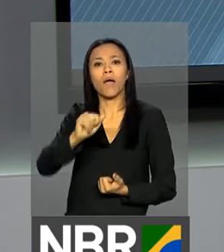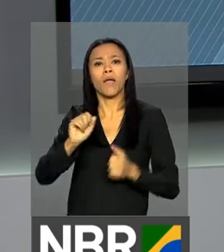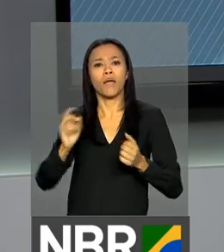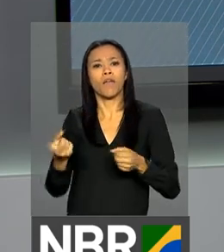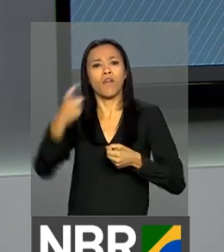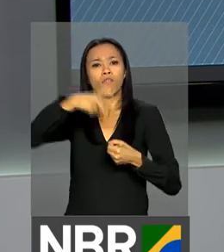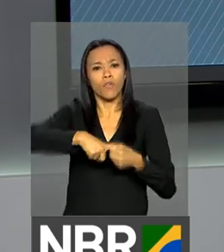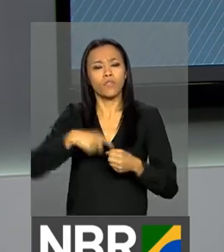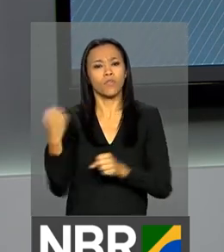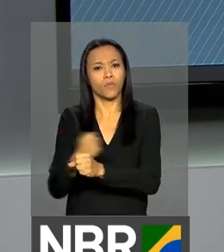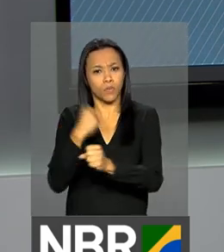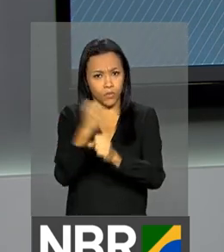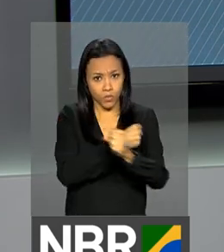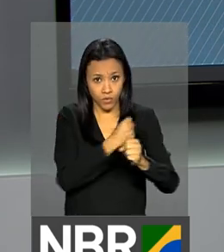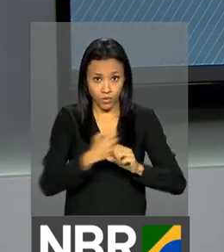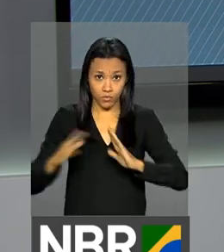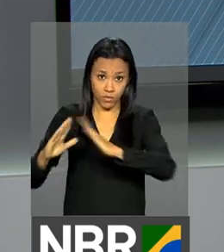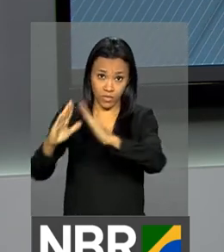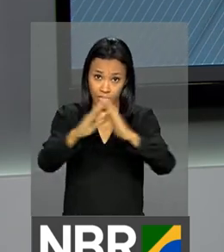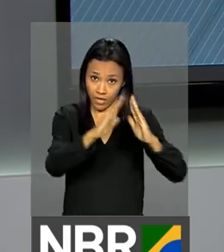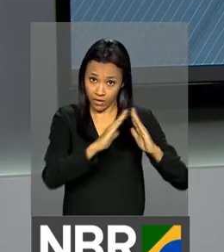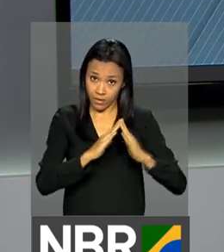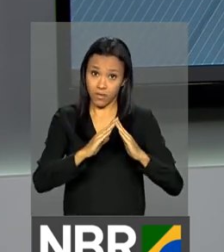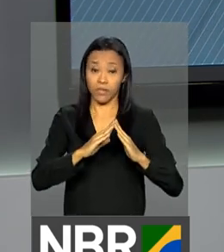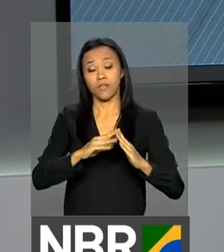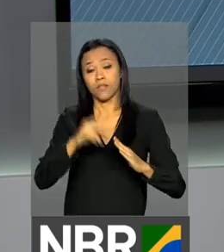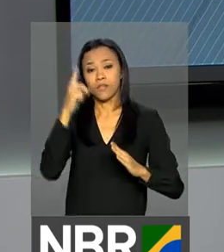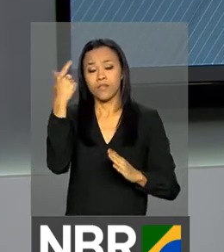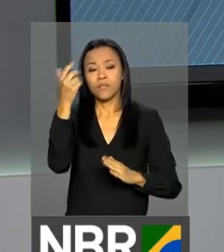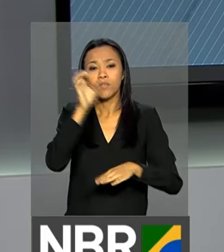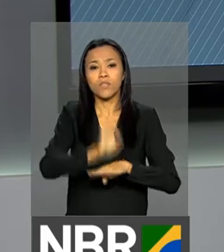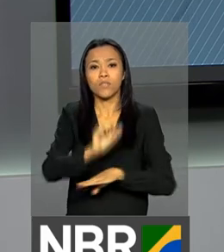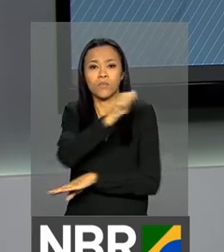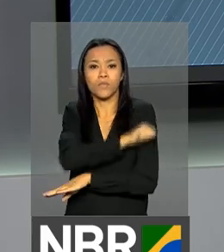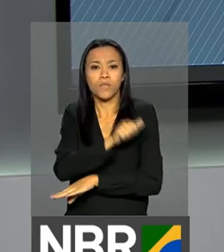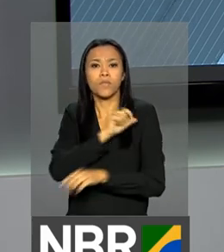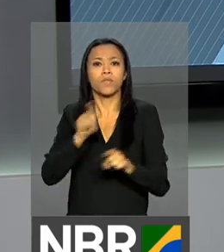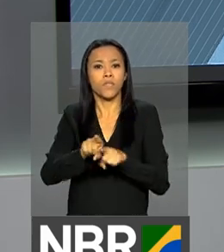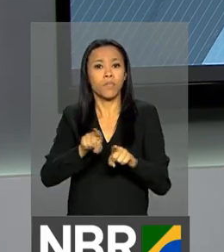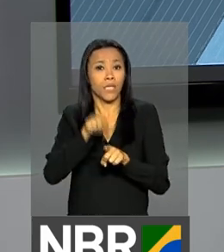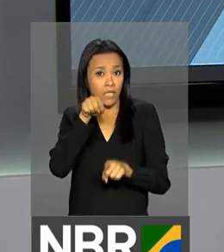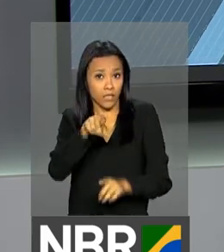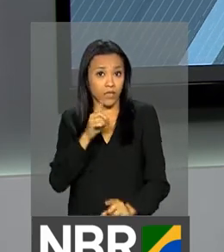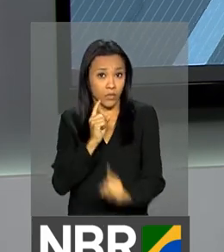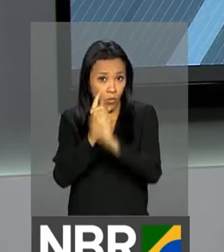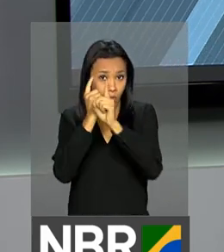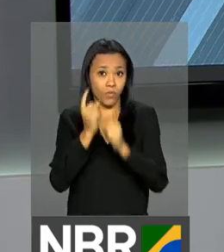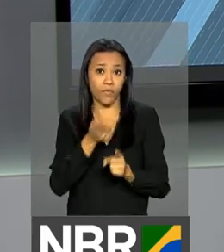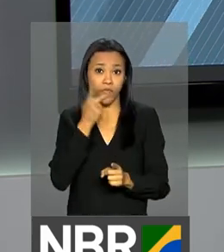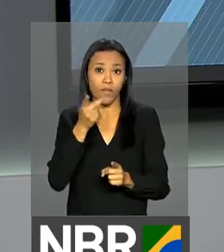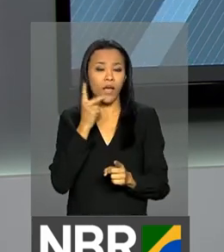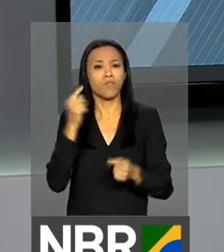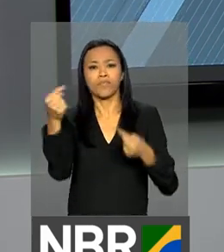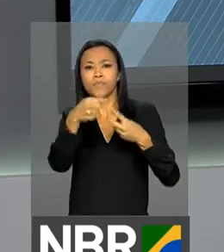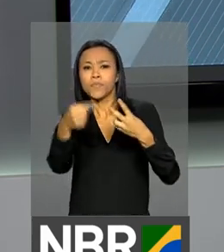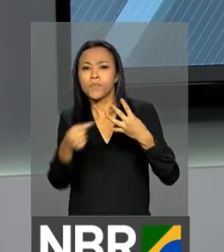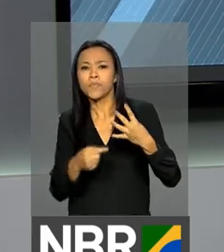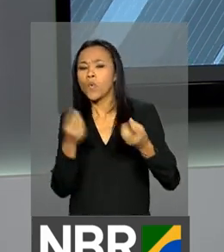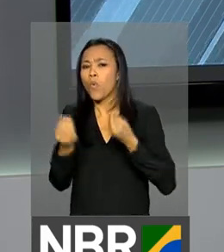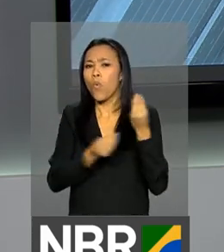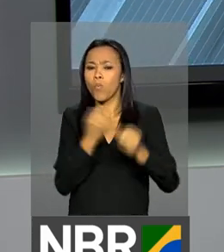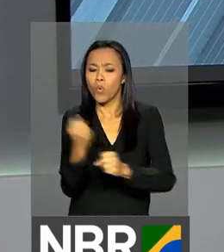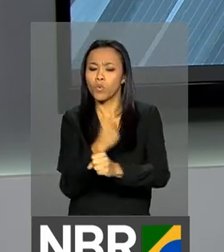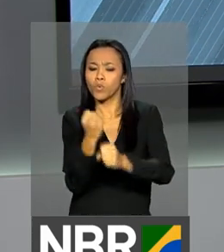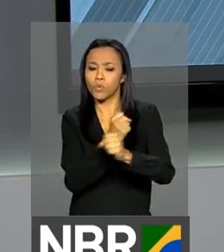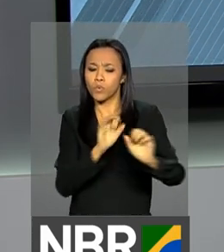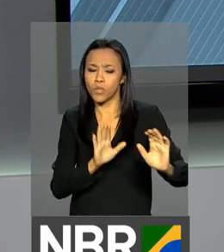na área de habitação de interesse social no Estado. Durante o evento, também foram anunciadas ações de intervenção para a contenção de encostas na